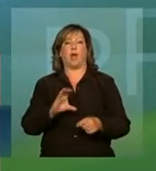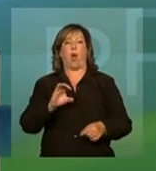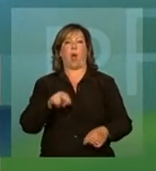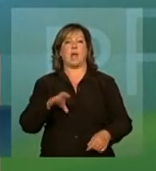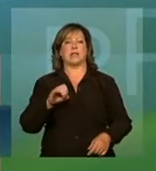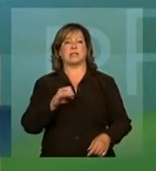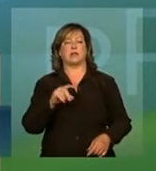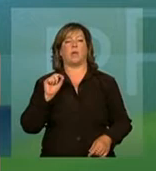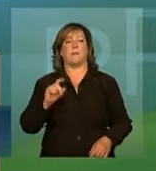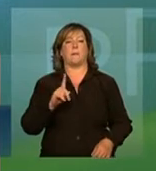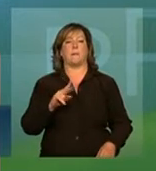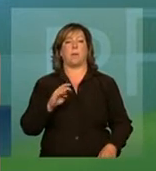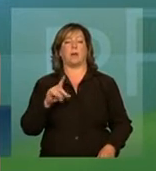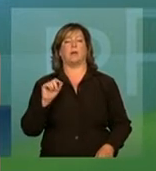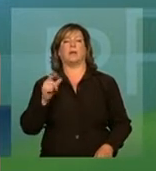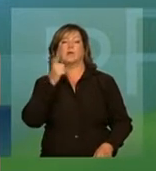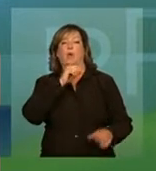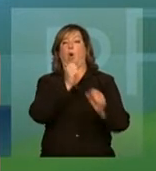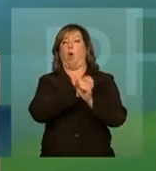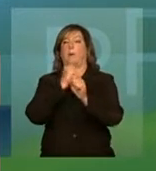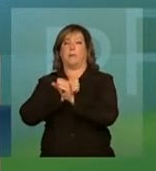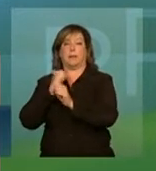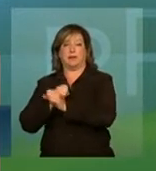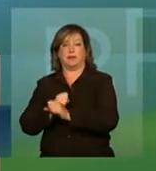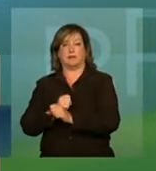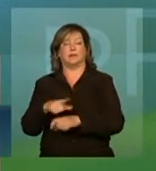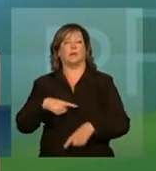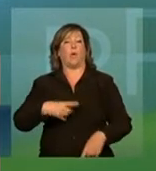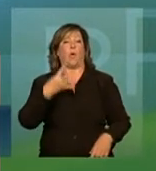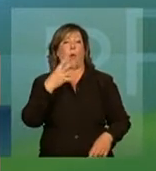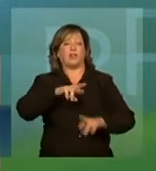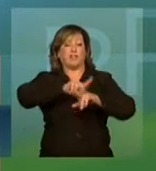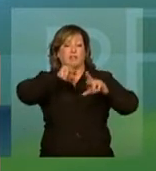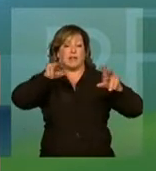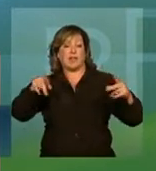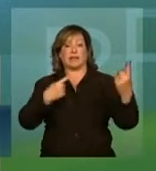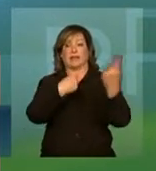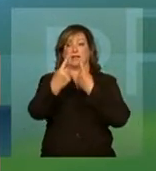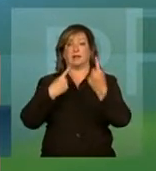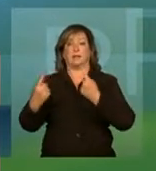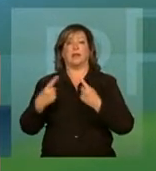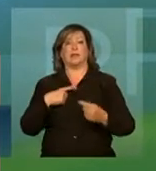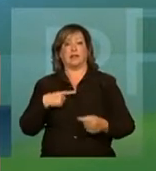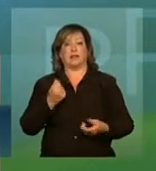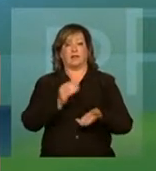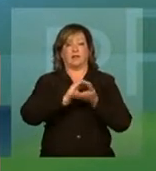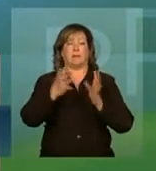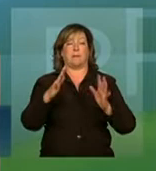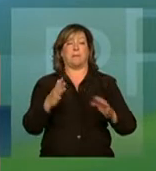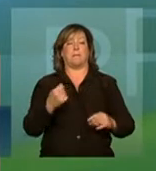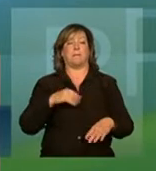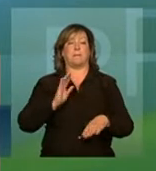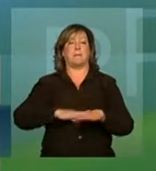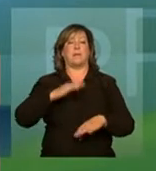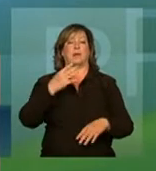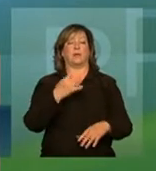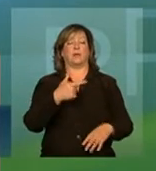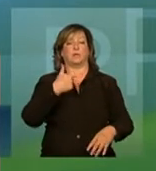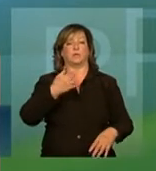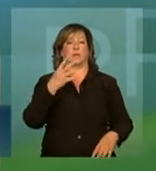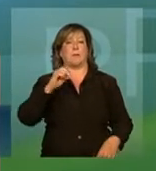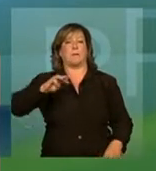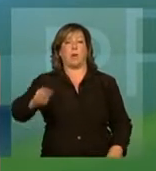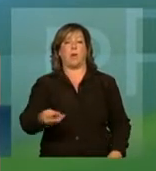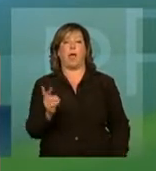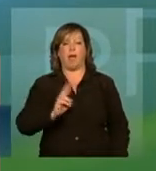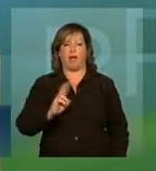de infraestrutura, que somente nos 4 modais de transportes prevê investimentos de mais de 240 milhões de reais.